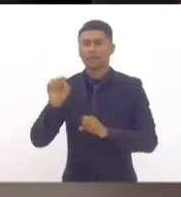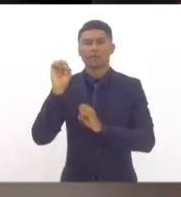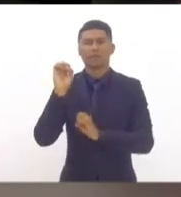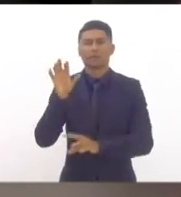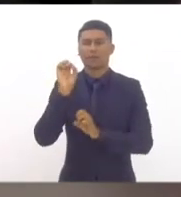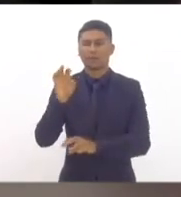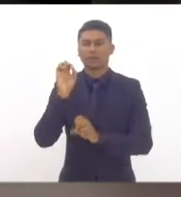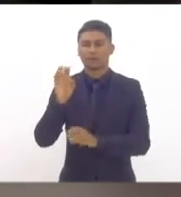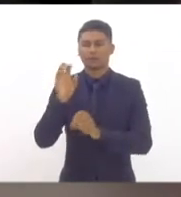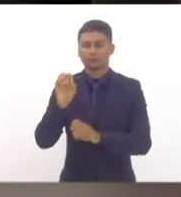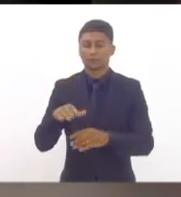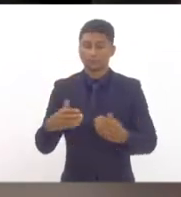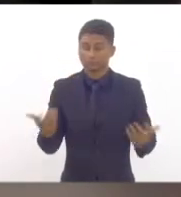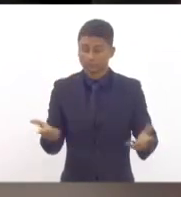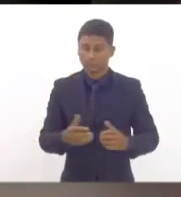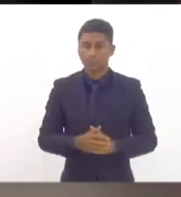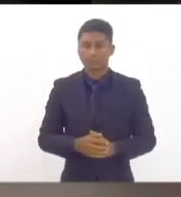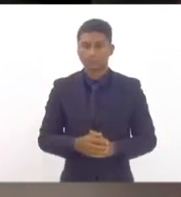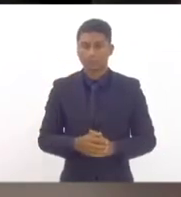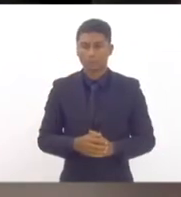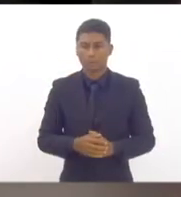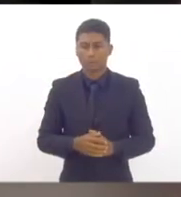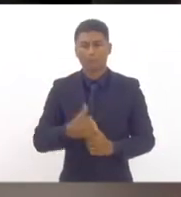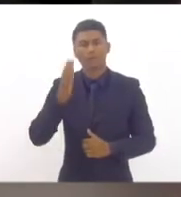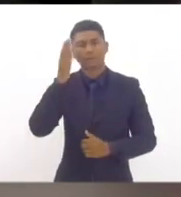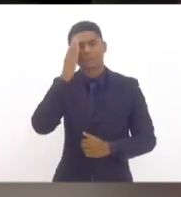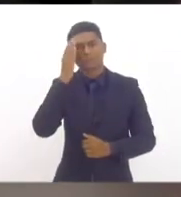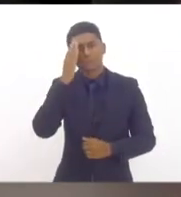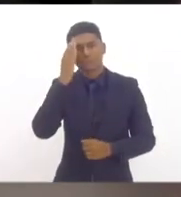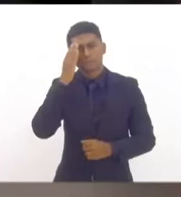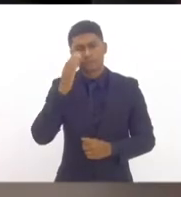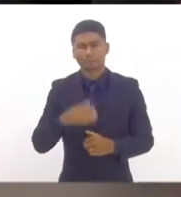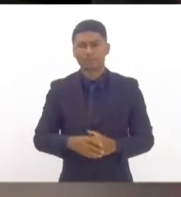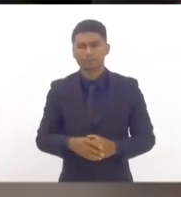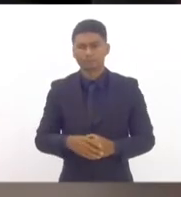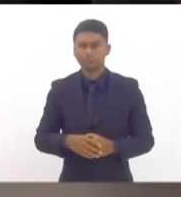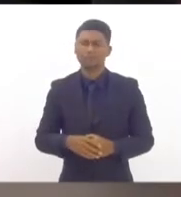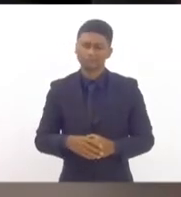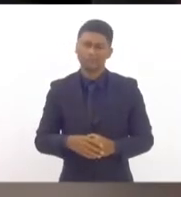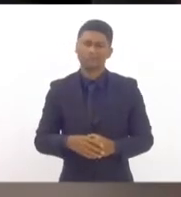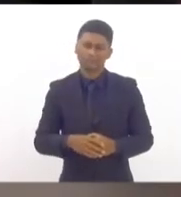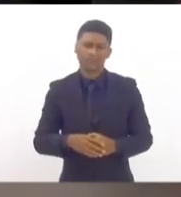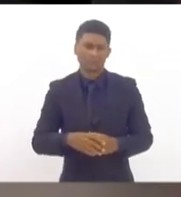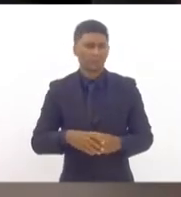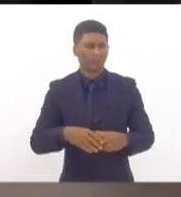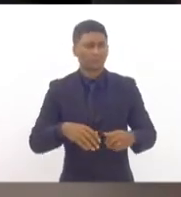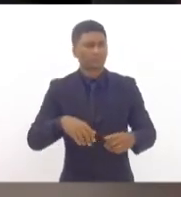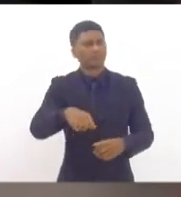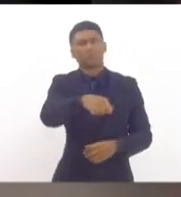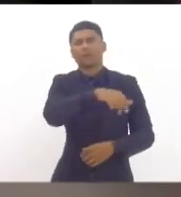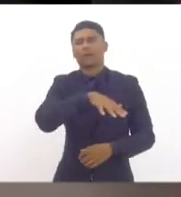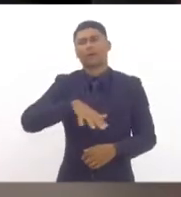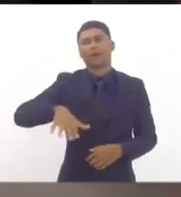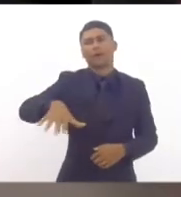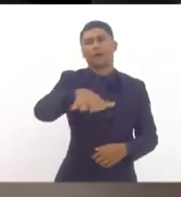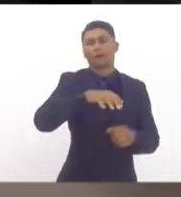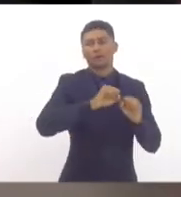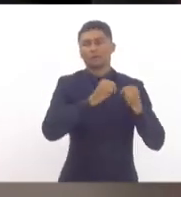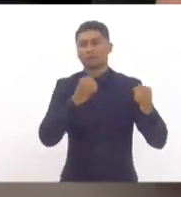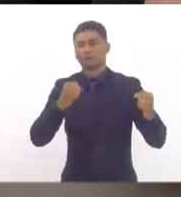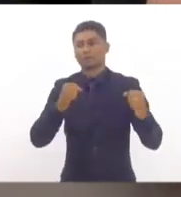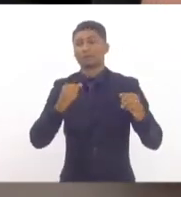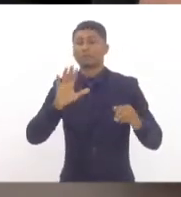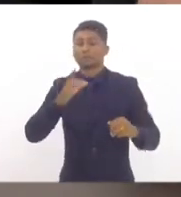nesse sentido, embora sabemos que a abrangência é muito maior, mas é evidente que o nosso foco